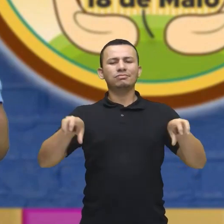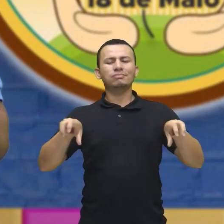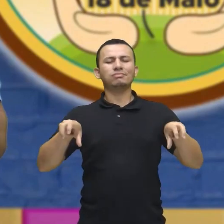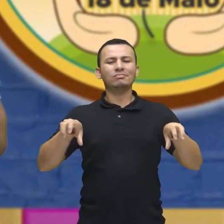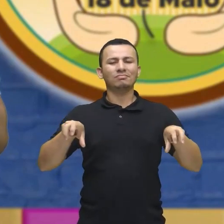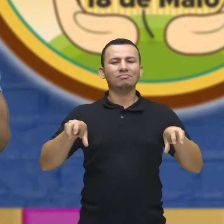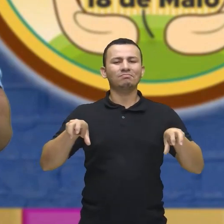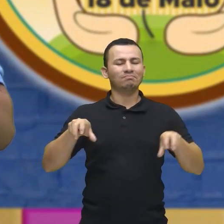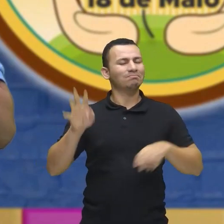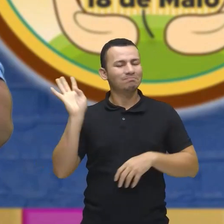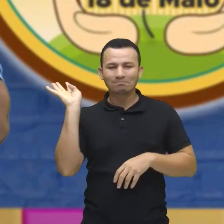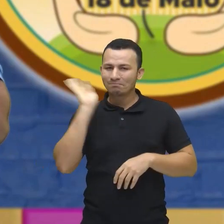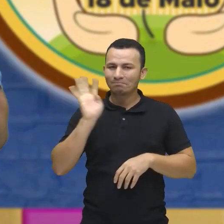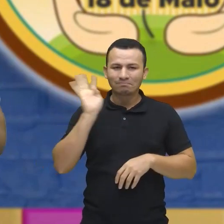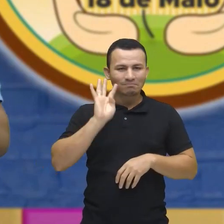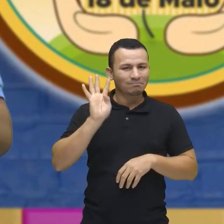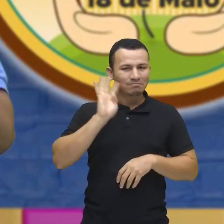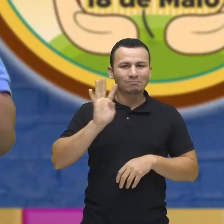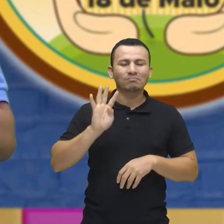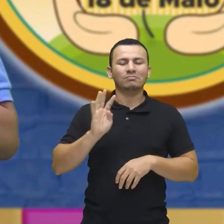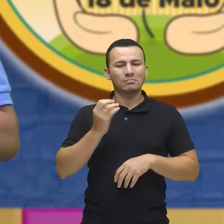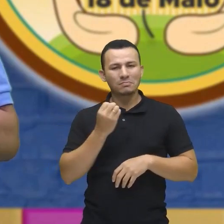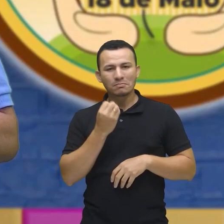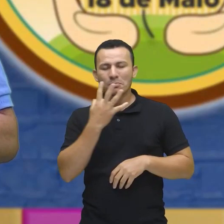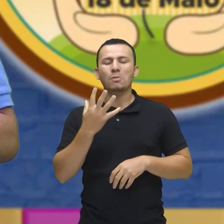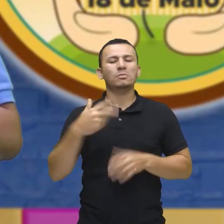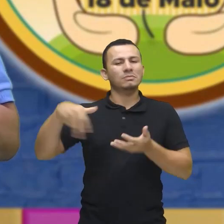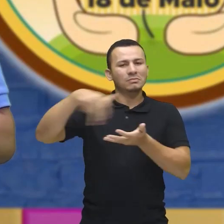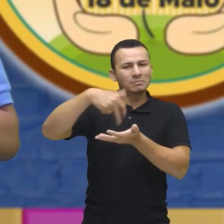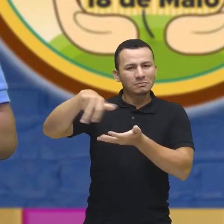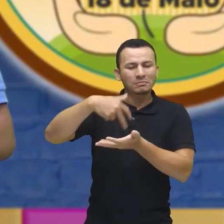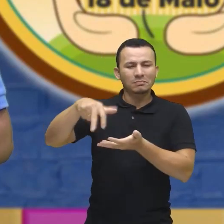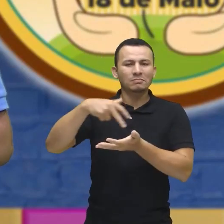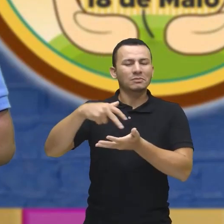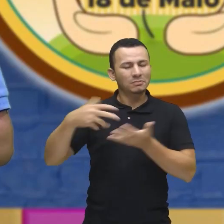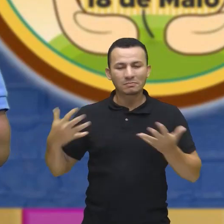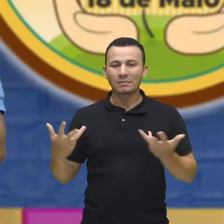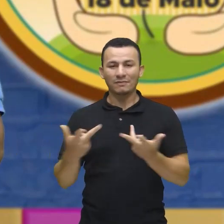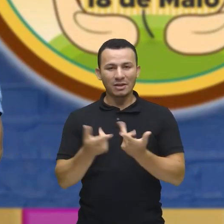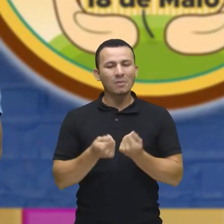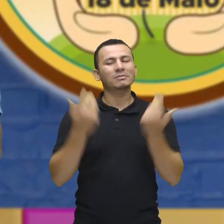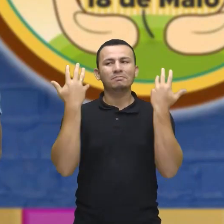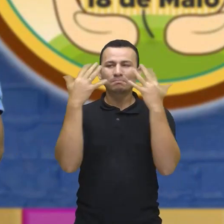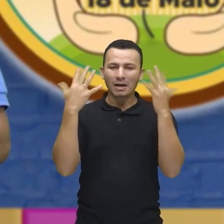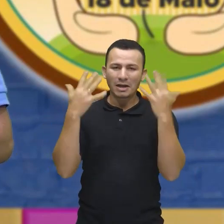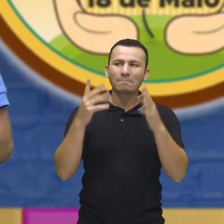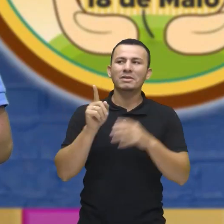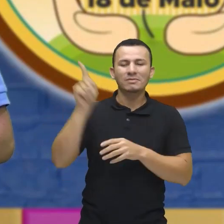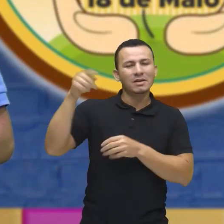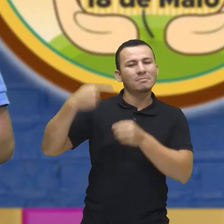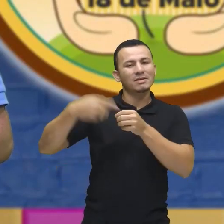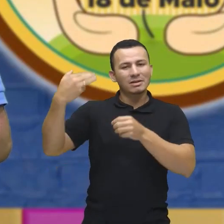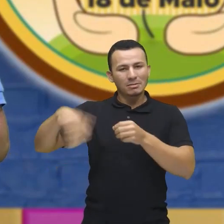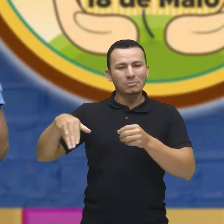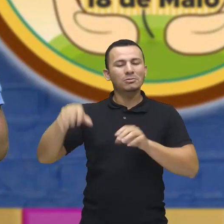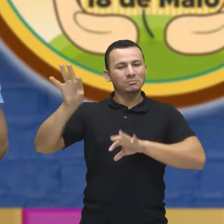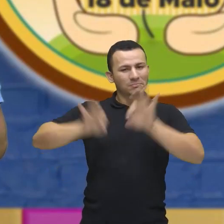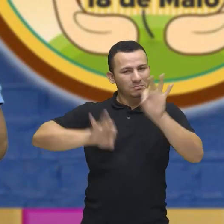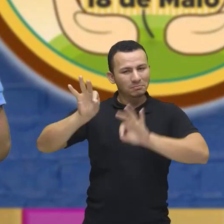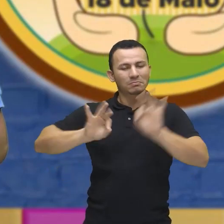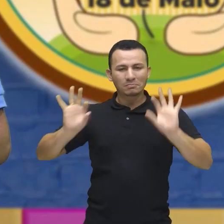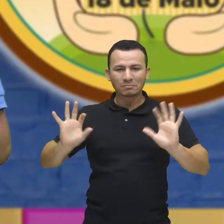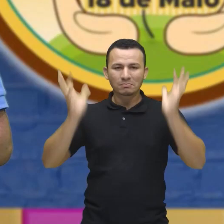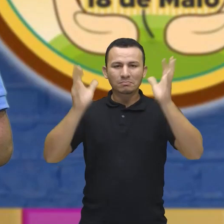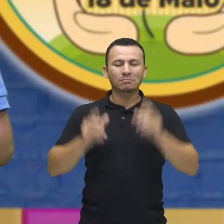Foi uma manifestação sinceramente espetacular. Parabéns ao povo de Manacapuru. A população